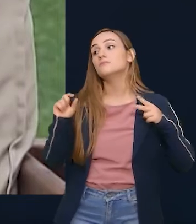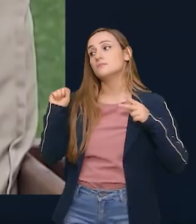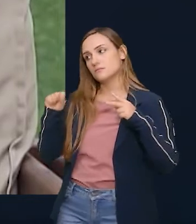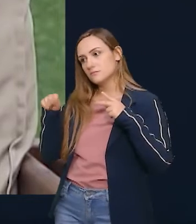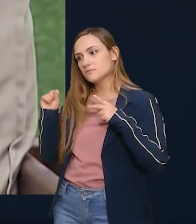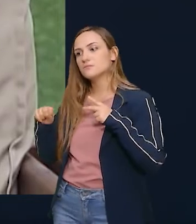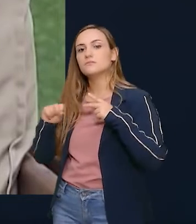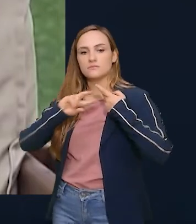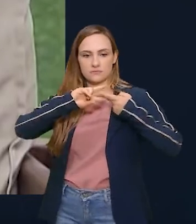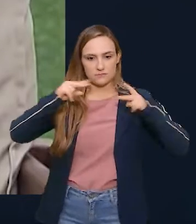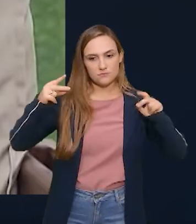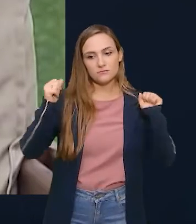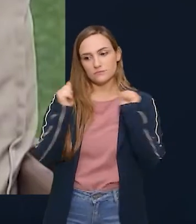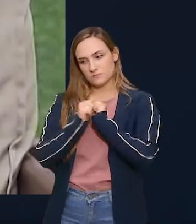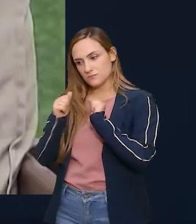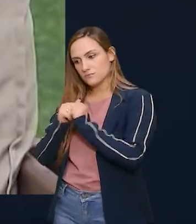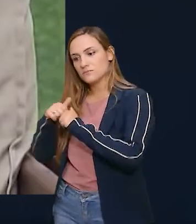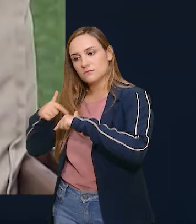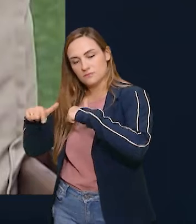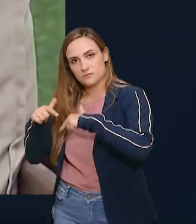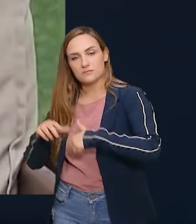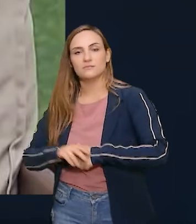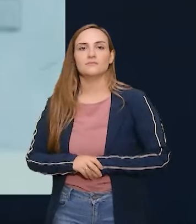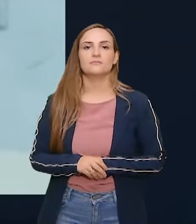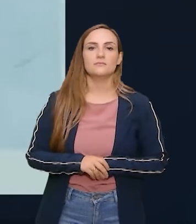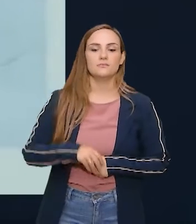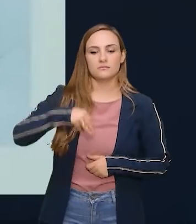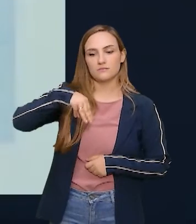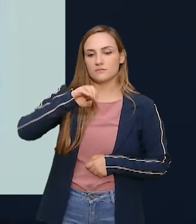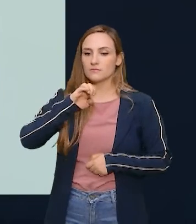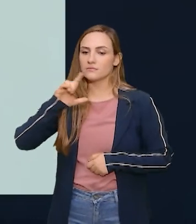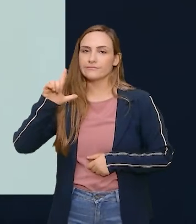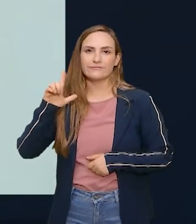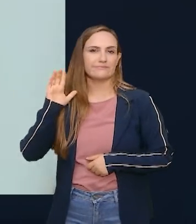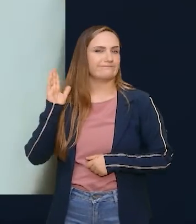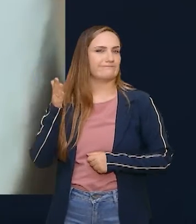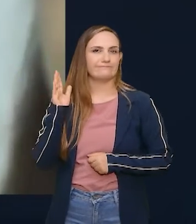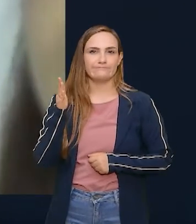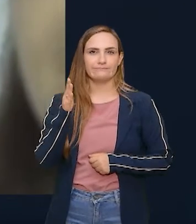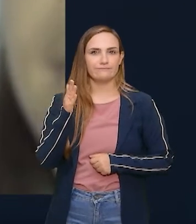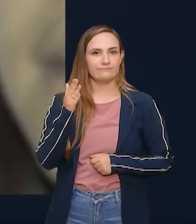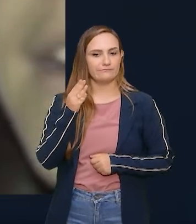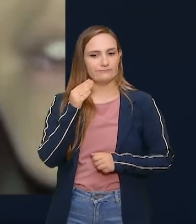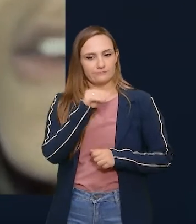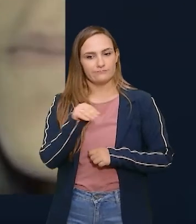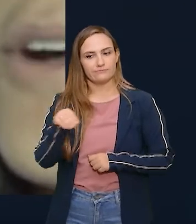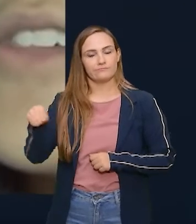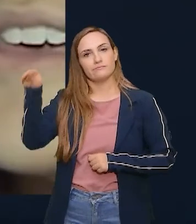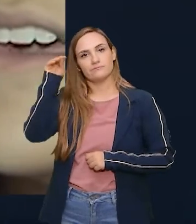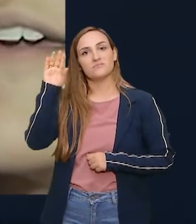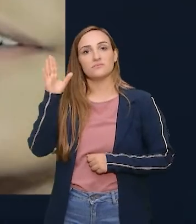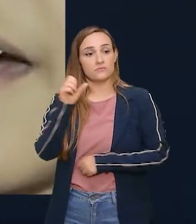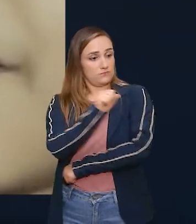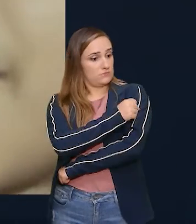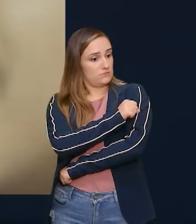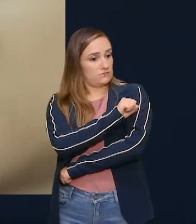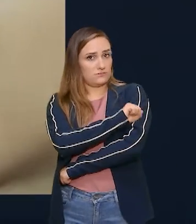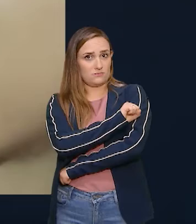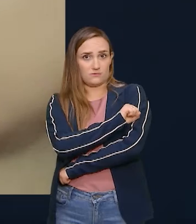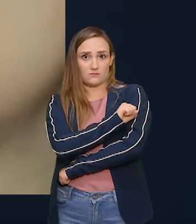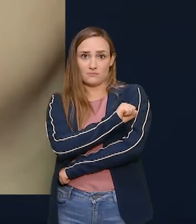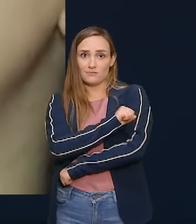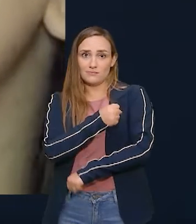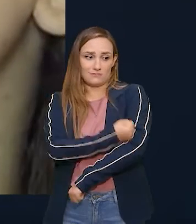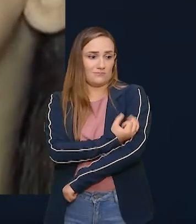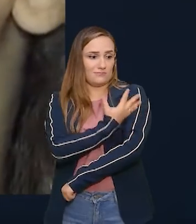genética, então eu vou achar que eu não preciso fazer nada pelo superdotado. A Mel é tão esperta que já pulou etapas no